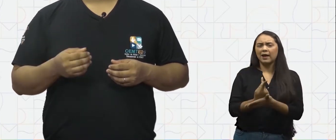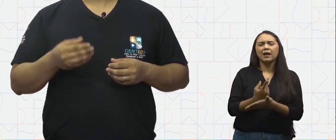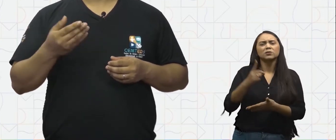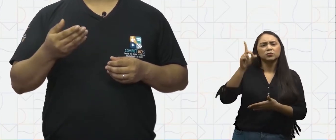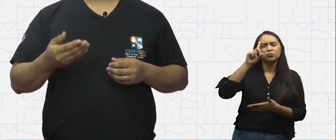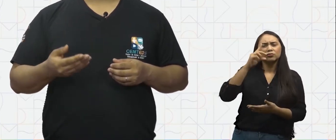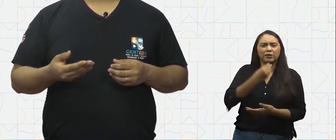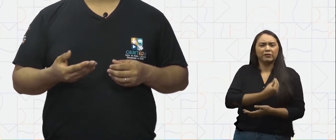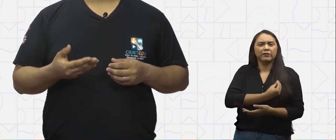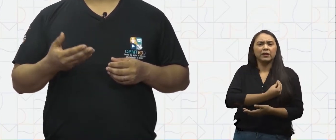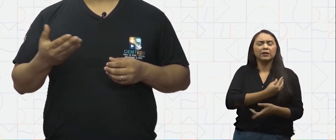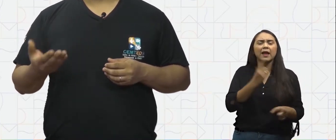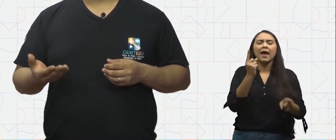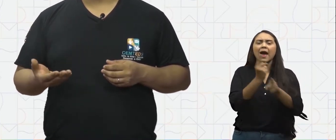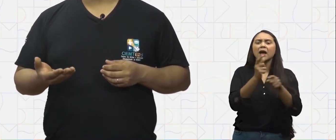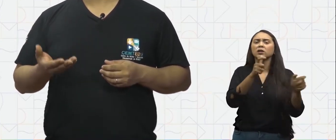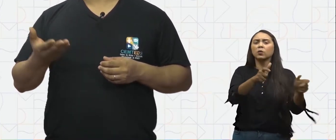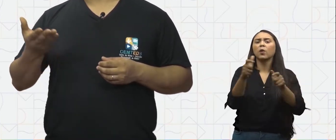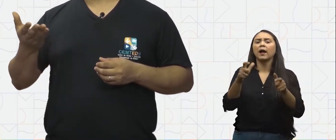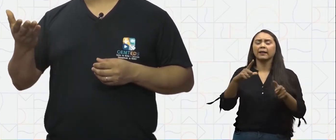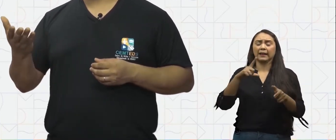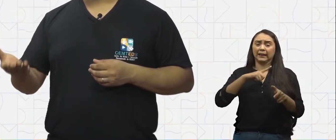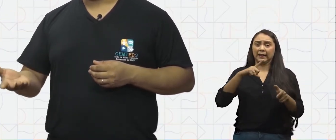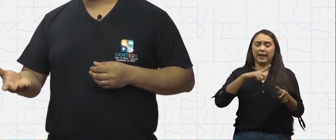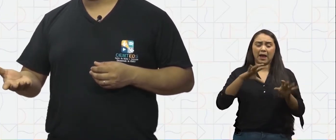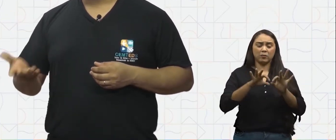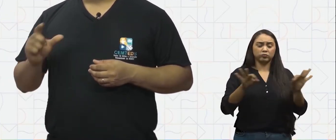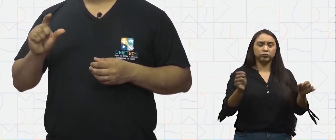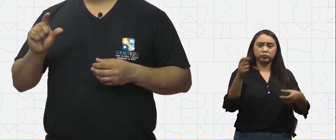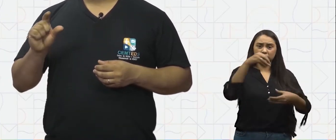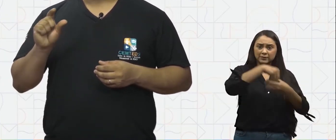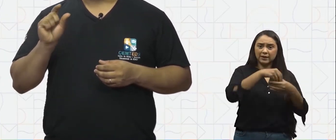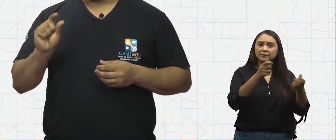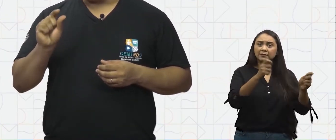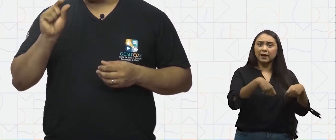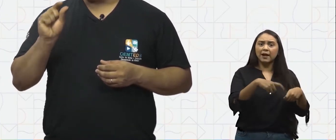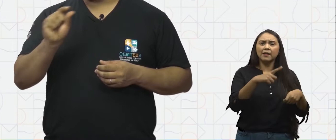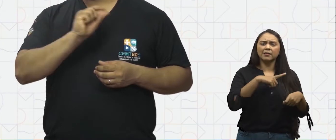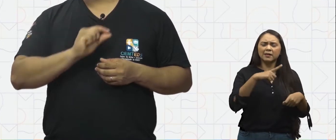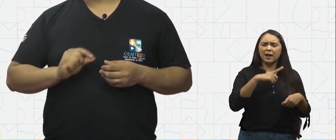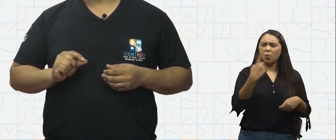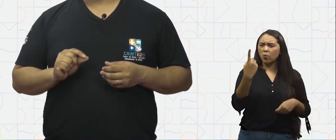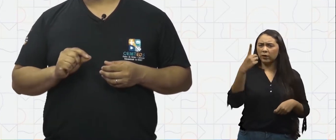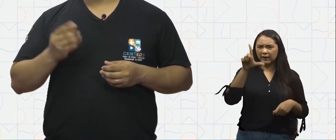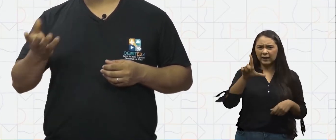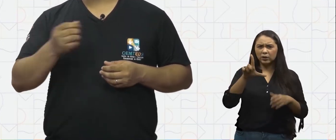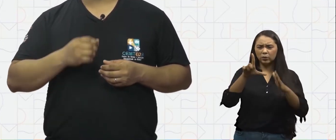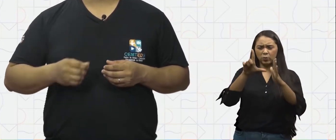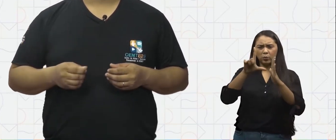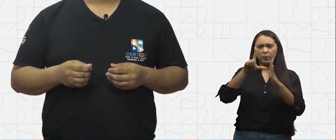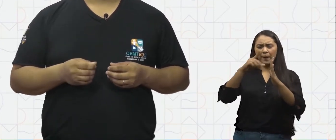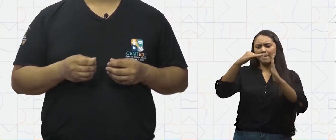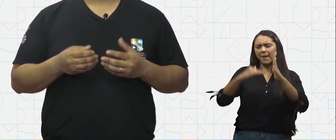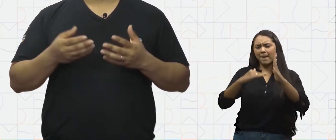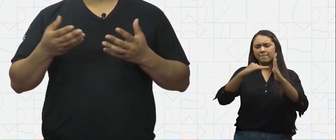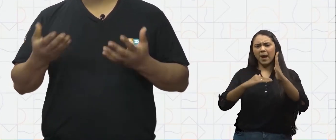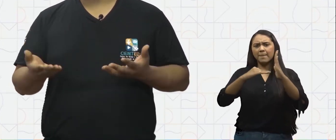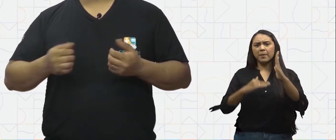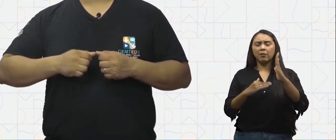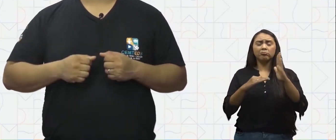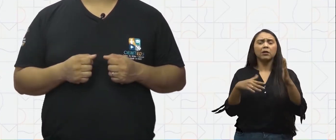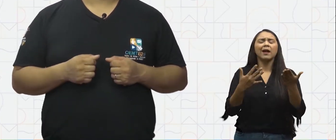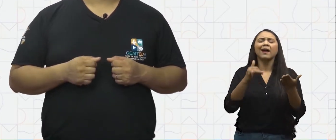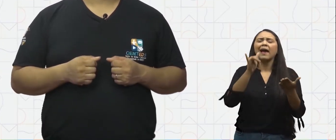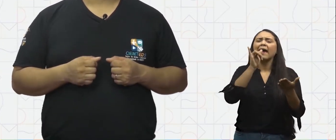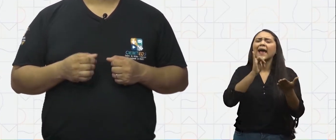vida, nos deparamos com medidas de capacidade menores que 1 litro. Por exemplo, em